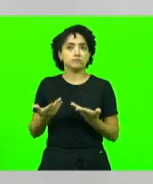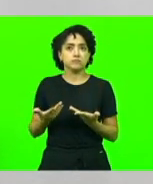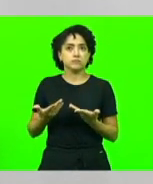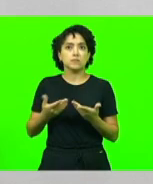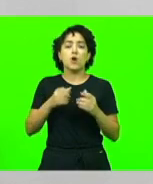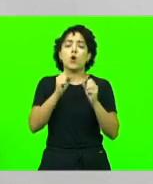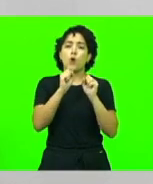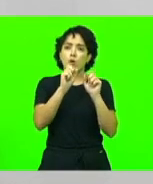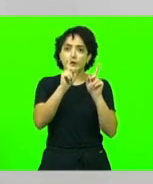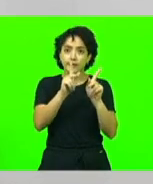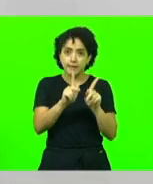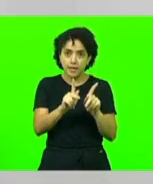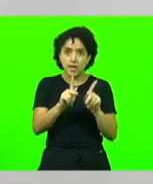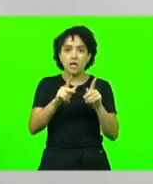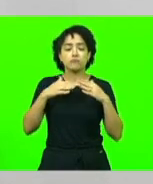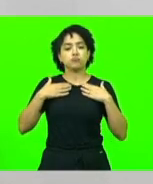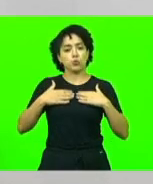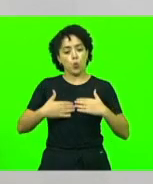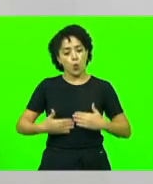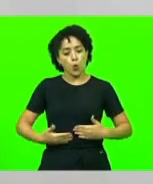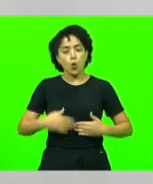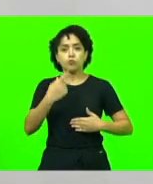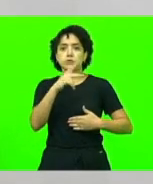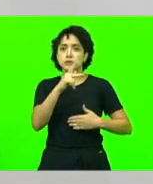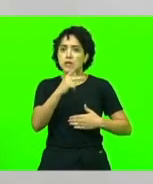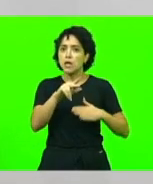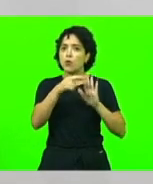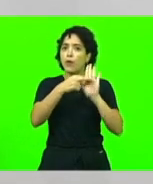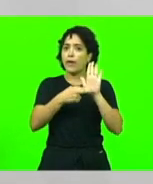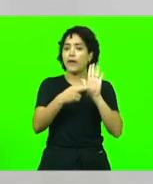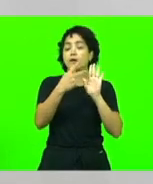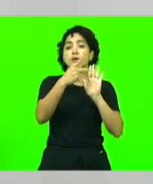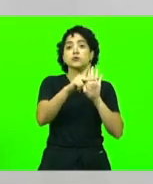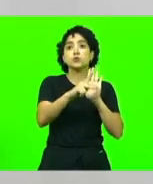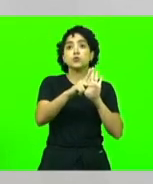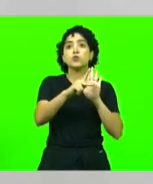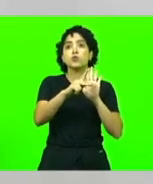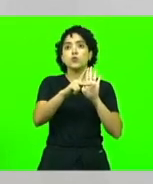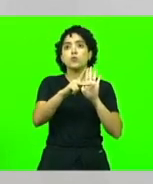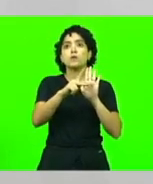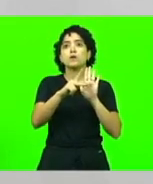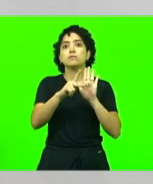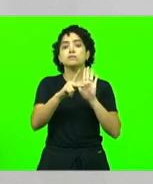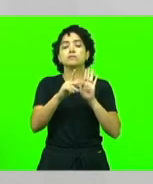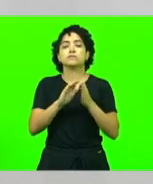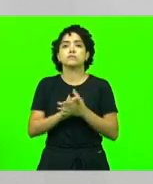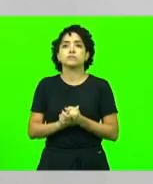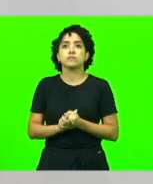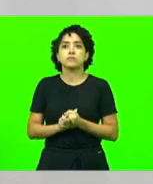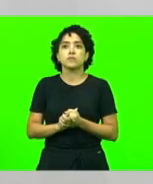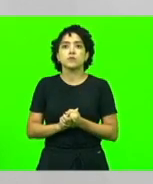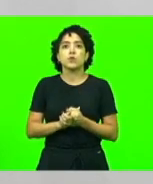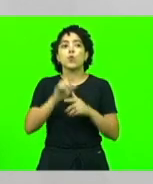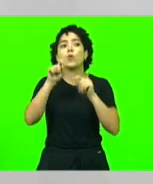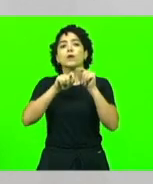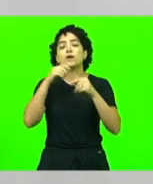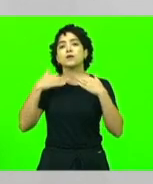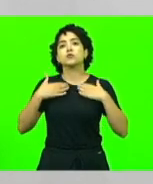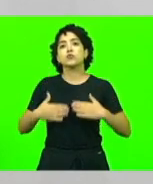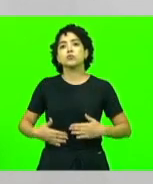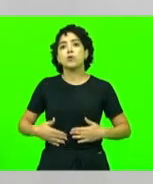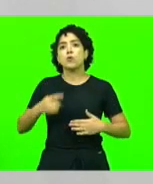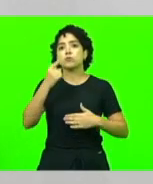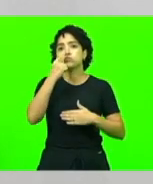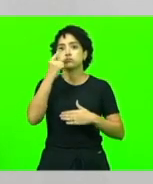Beleza, é verdade, teu corpo, tuas regras. Teu corpo, tuas regras. O que, que é teu corpo? Teu nariz,